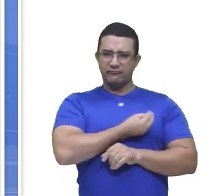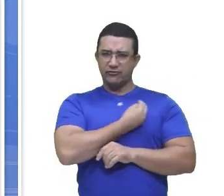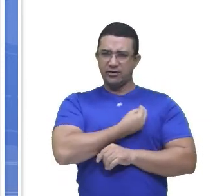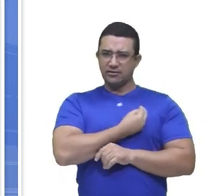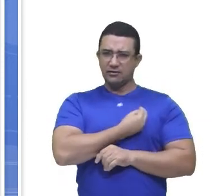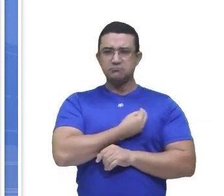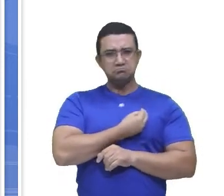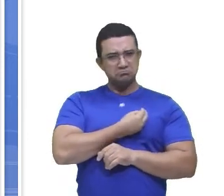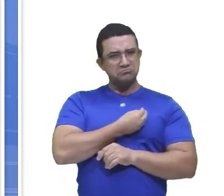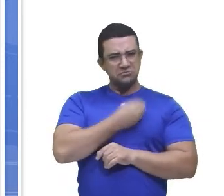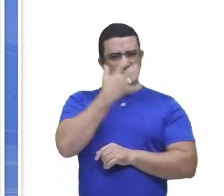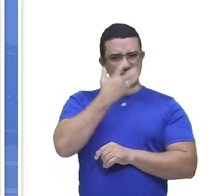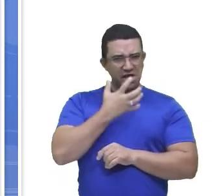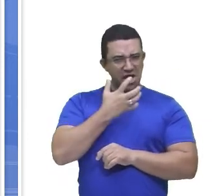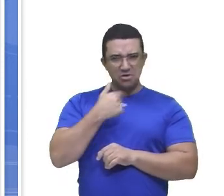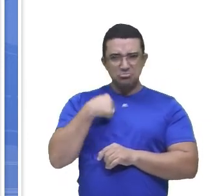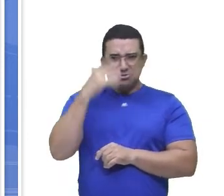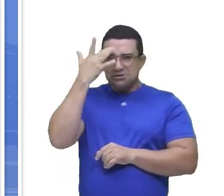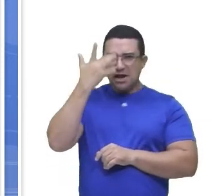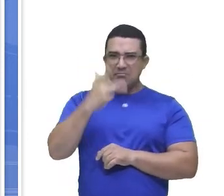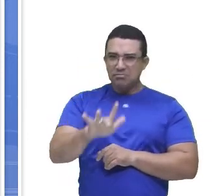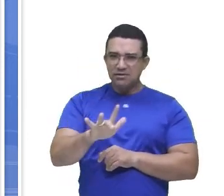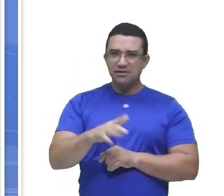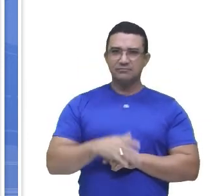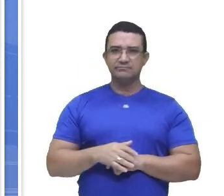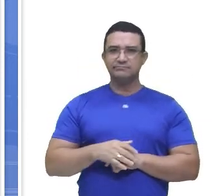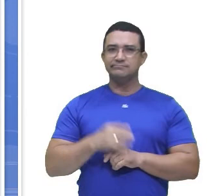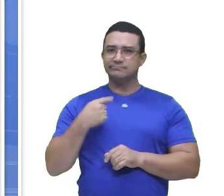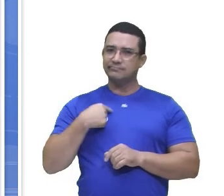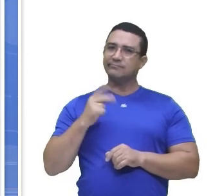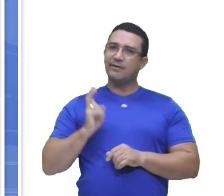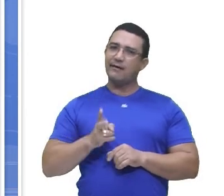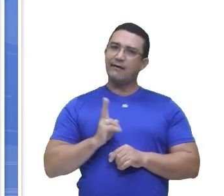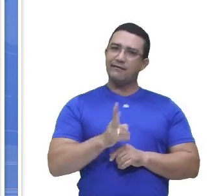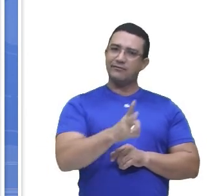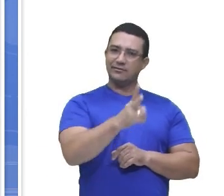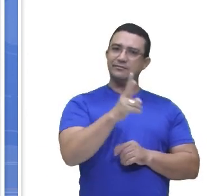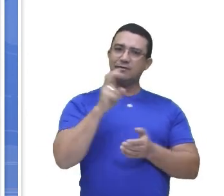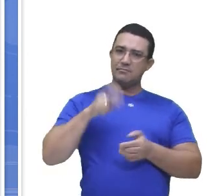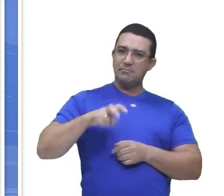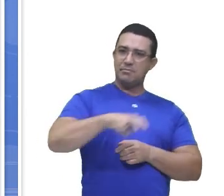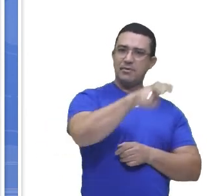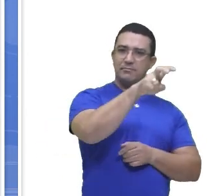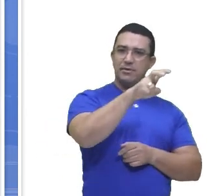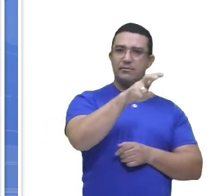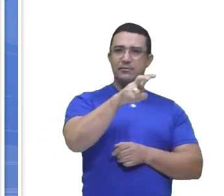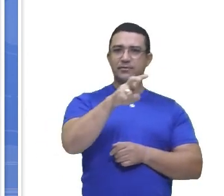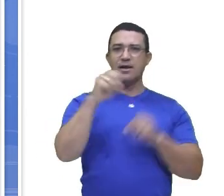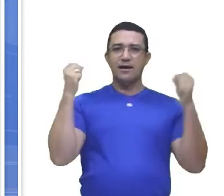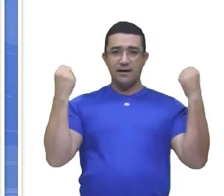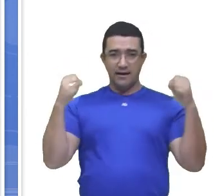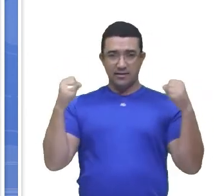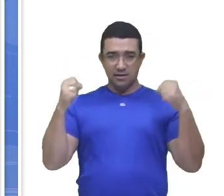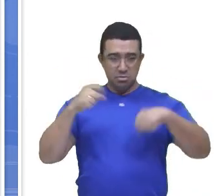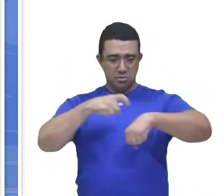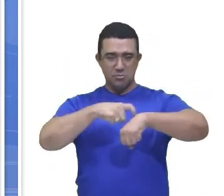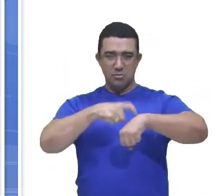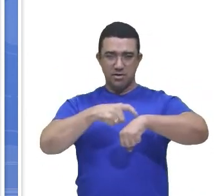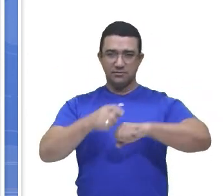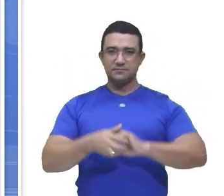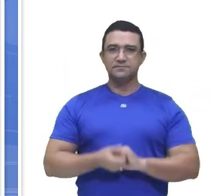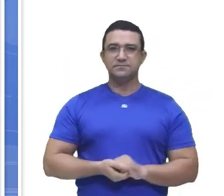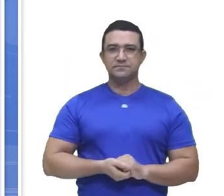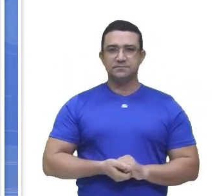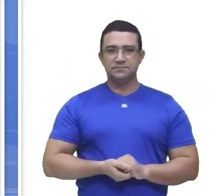serio? No sabía de eso. Estaba yendo a la academia en el momento. Ok, aí